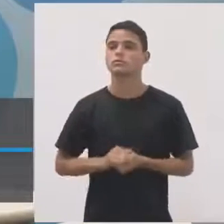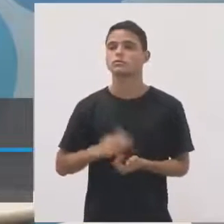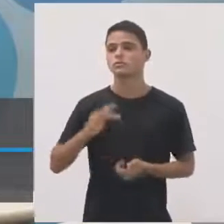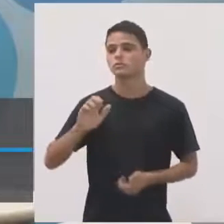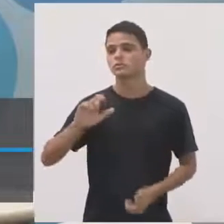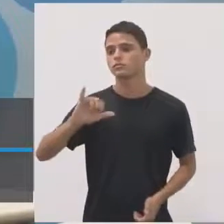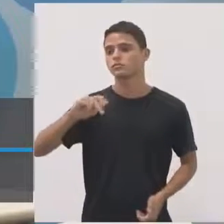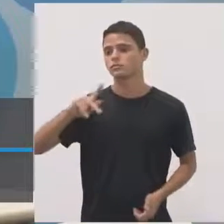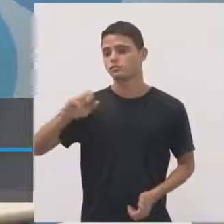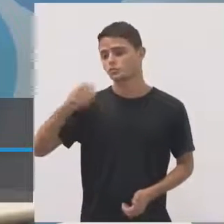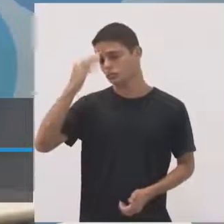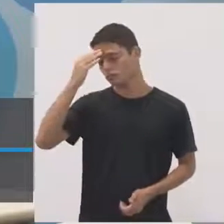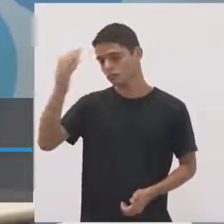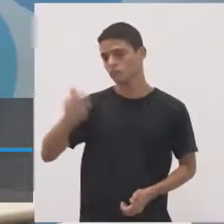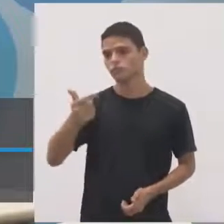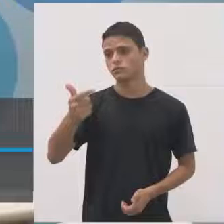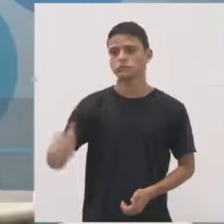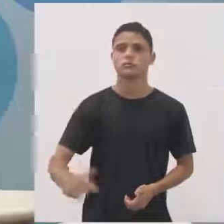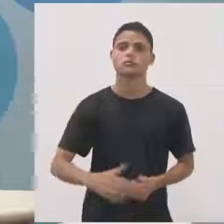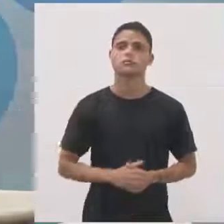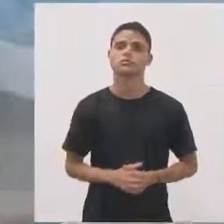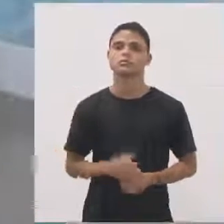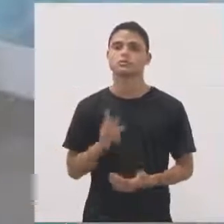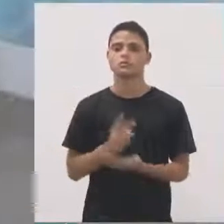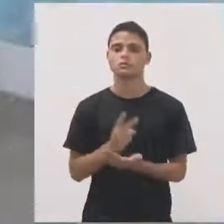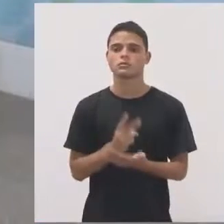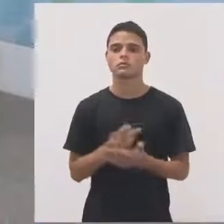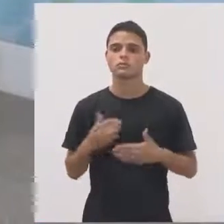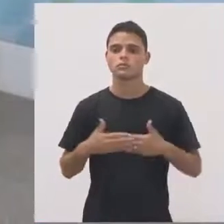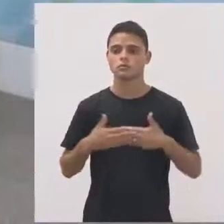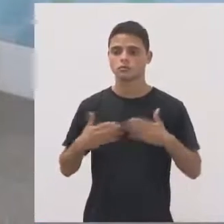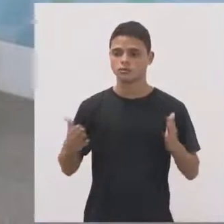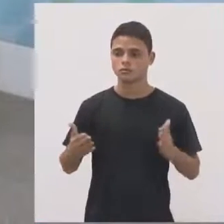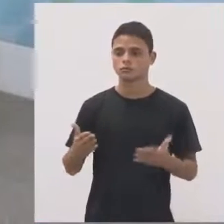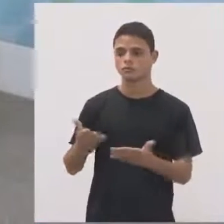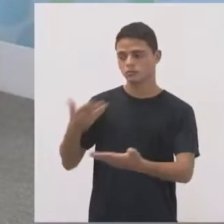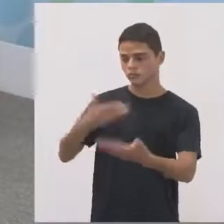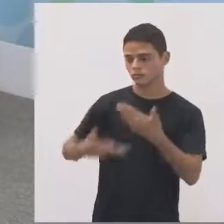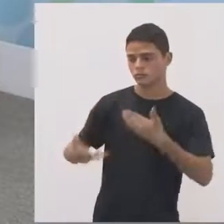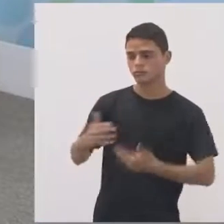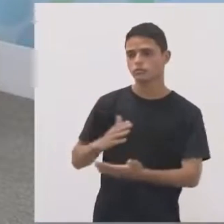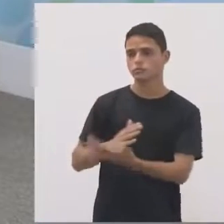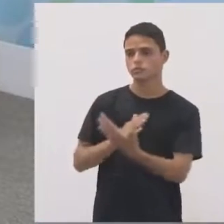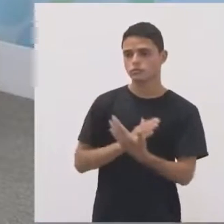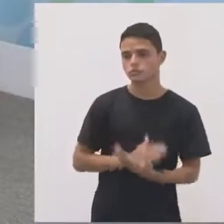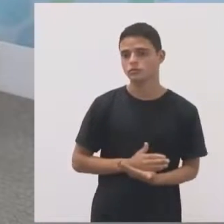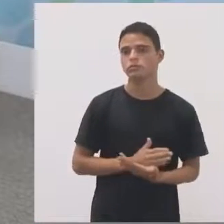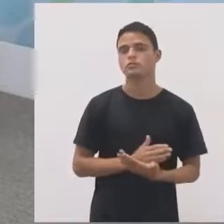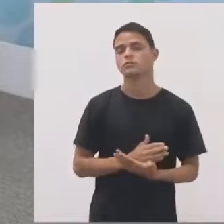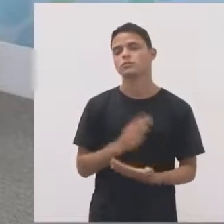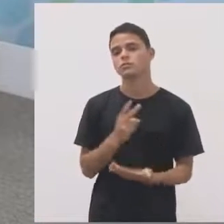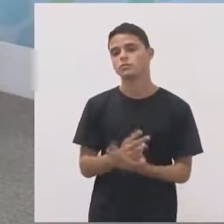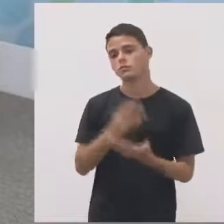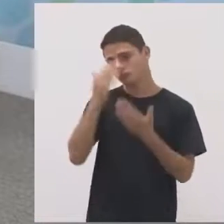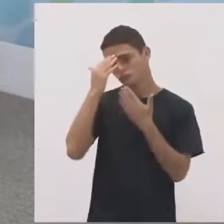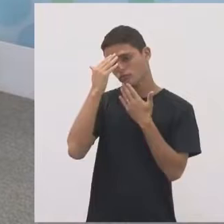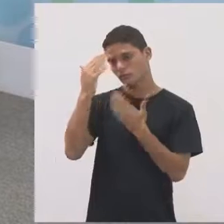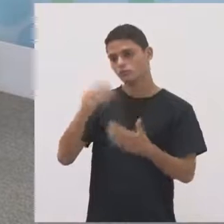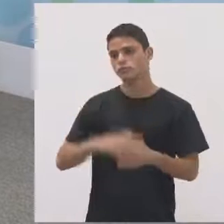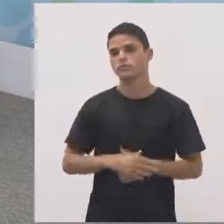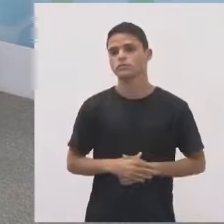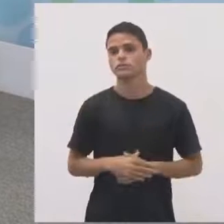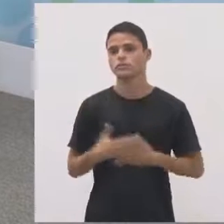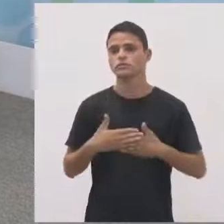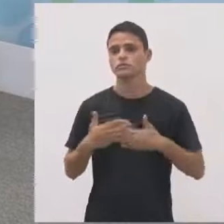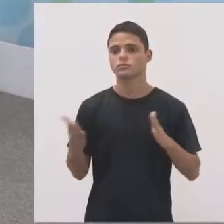Felipe, brigadíssima. Você sempre atencioso, sempre nos ajudando aí. A gente está sempre agradecendo e deixando